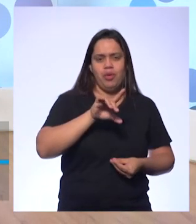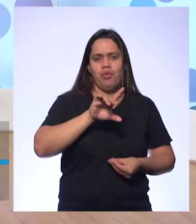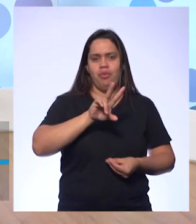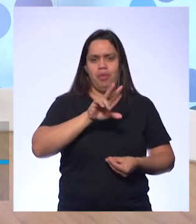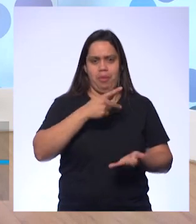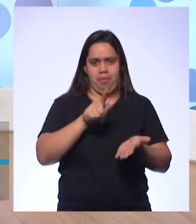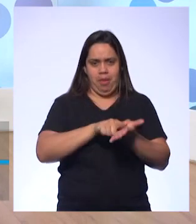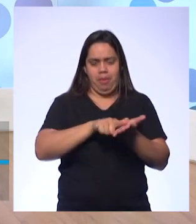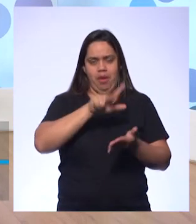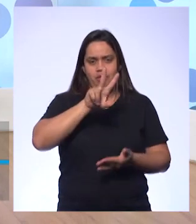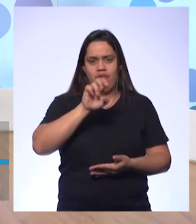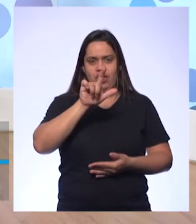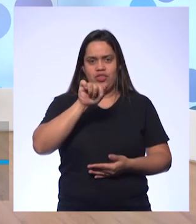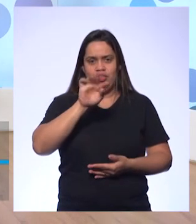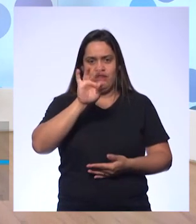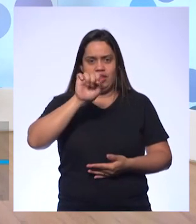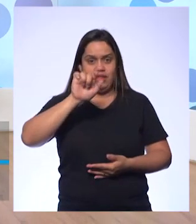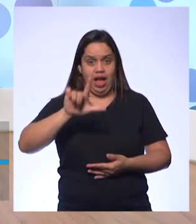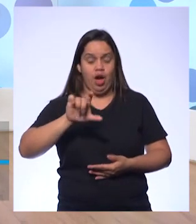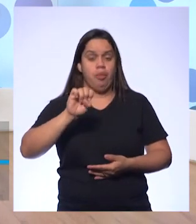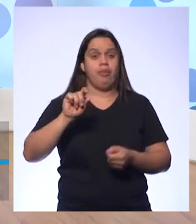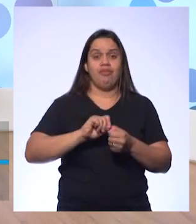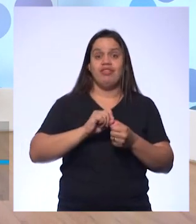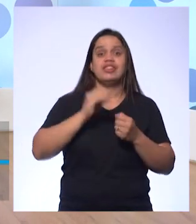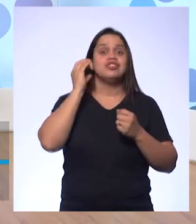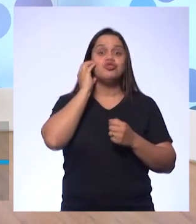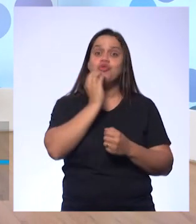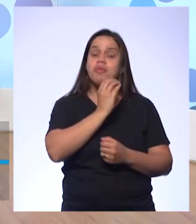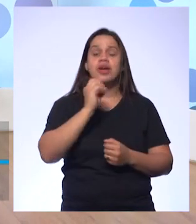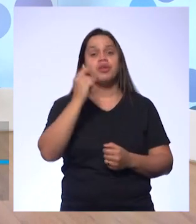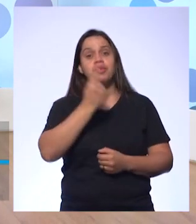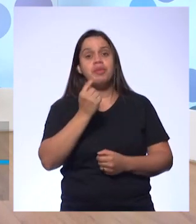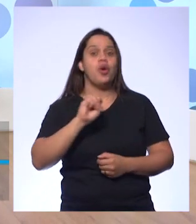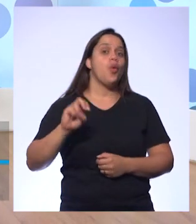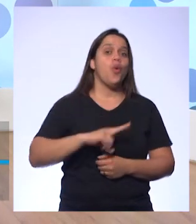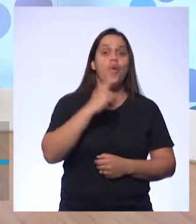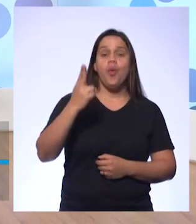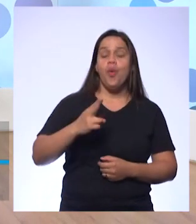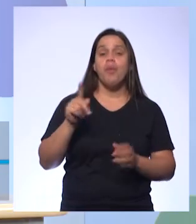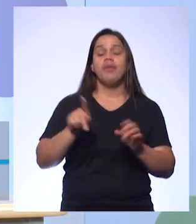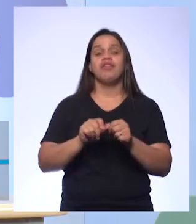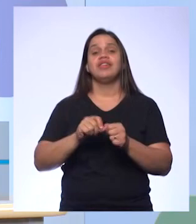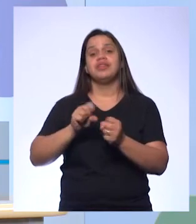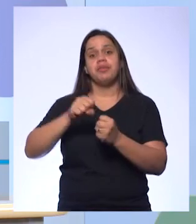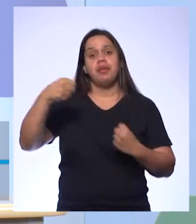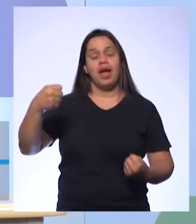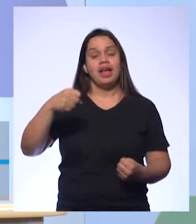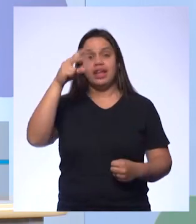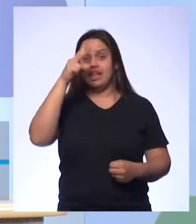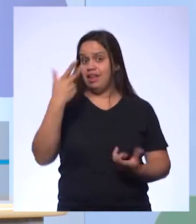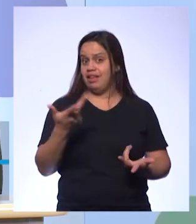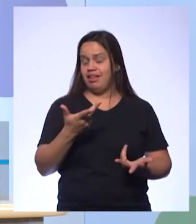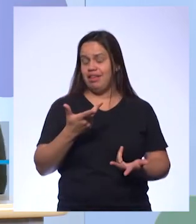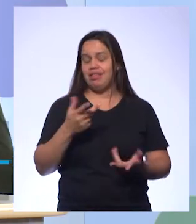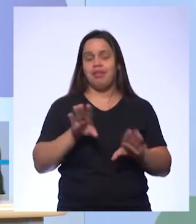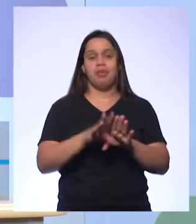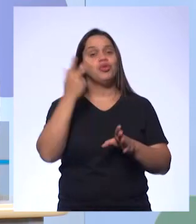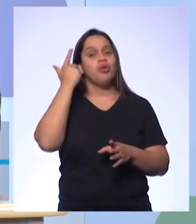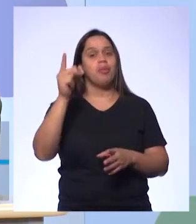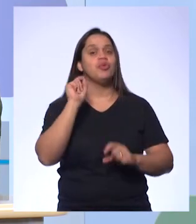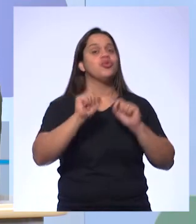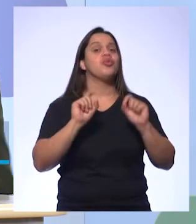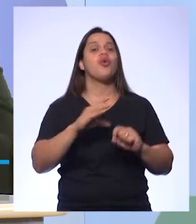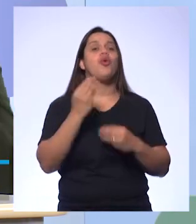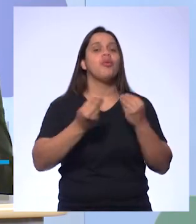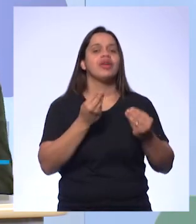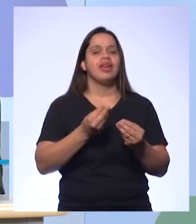os mapas em cima da enciclopédia, gente, e geralmente a enciclopédia era bem grandona, com a capa dura, Isso. e a gente abria, gente,